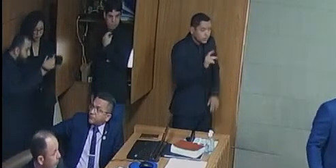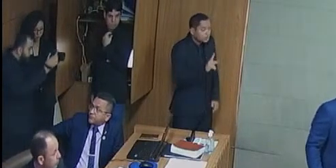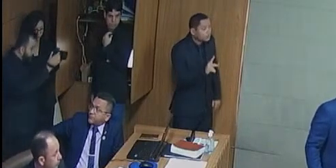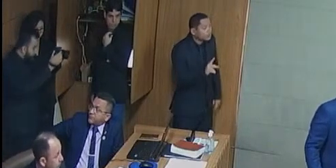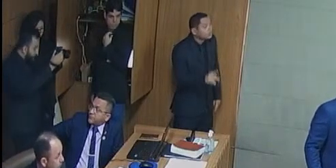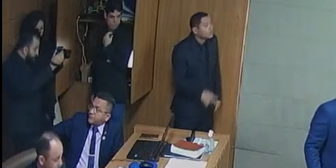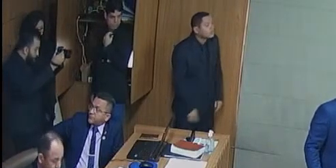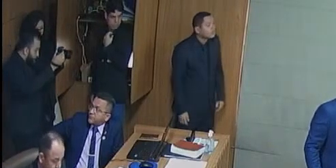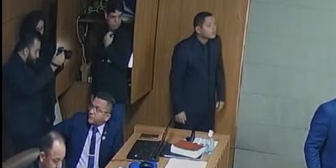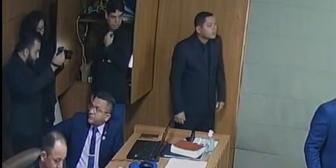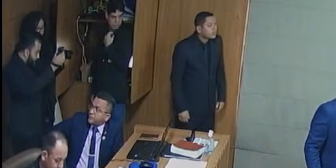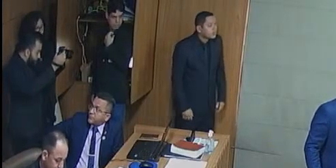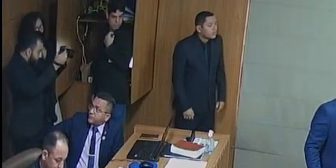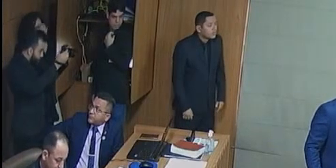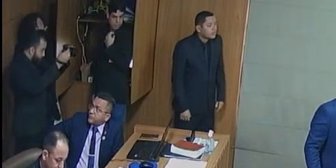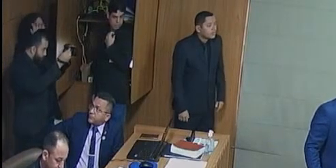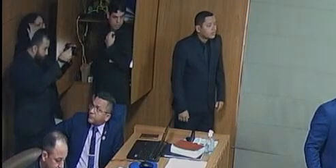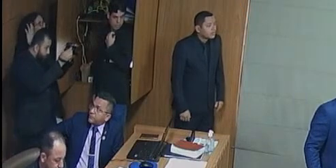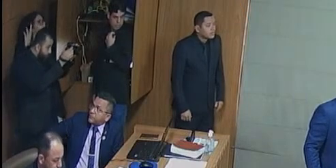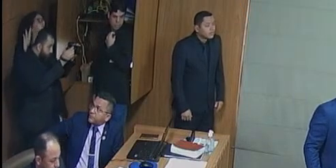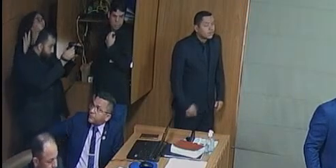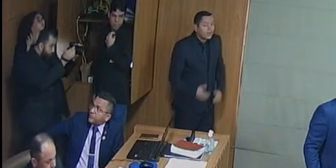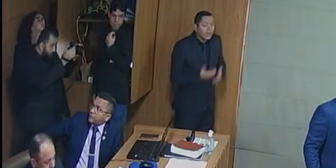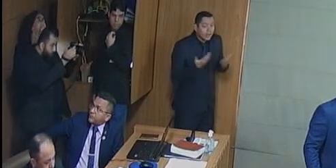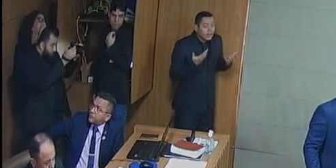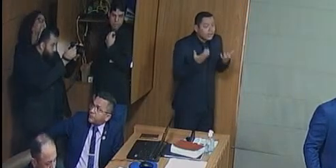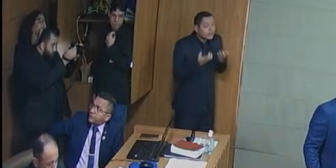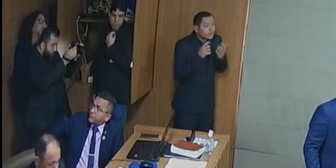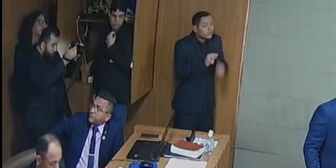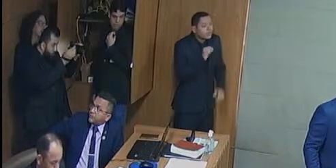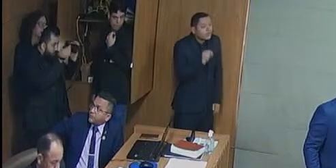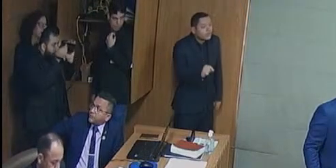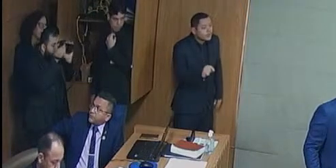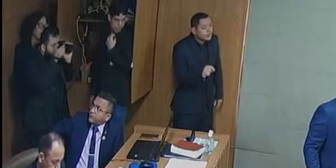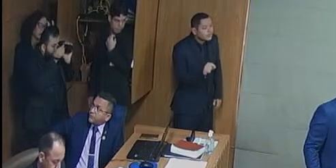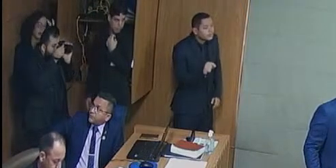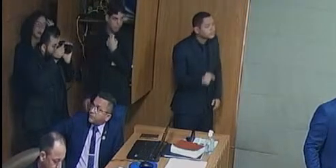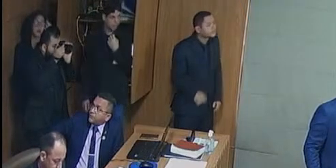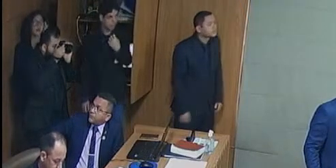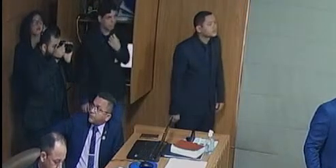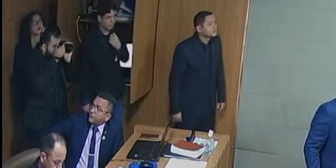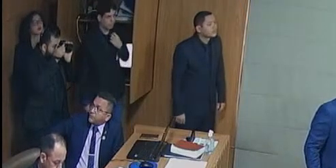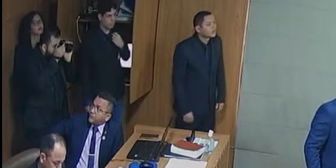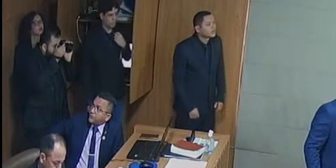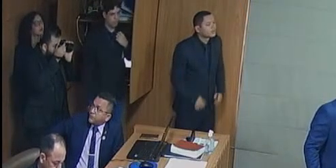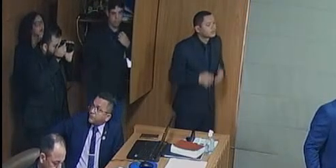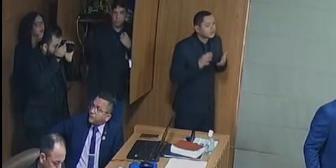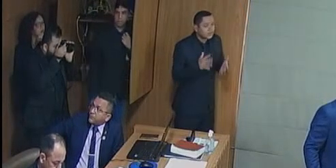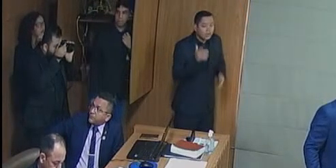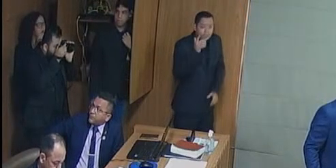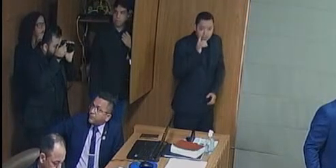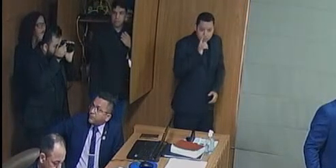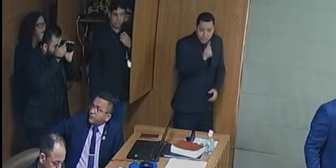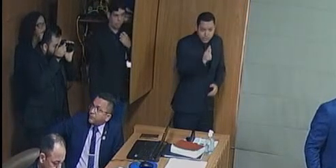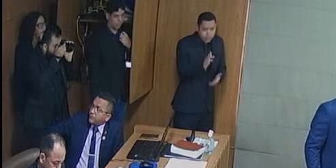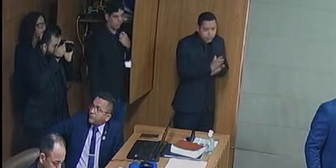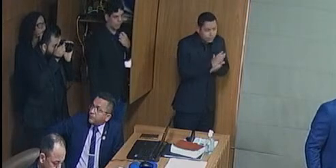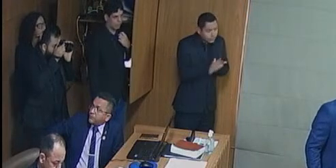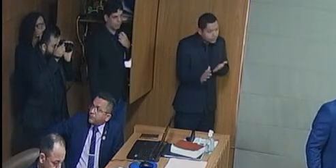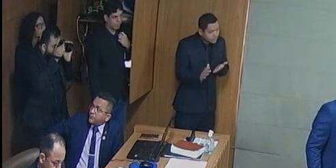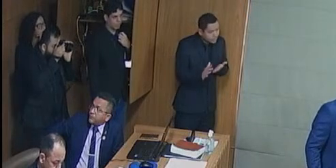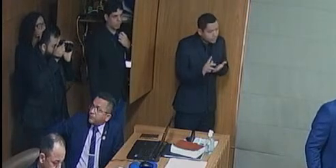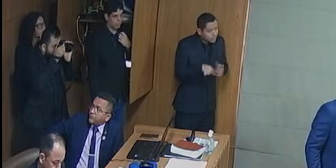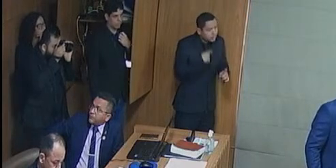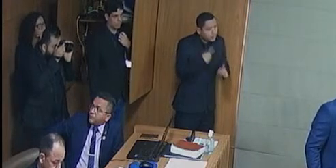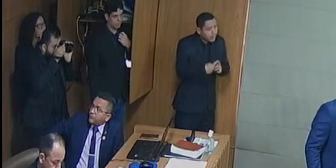senhores ele não satisfeito com o que já tinha me consumido me pediu